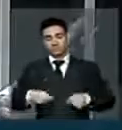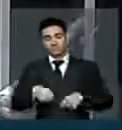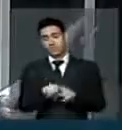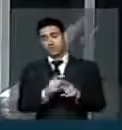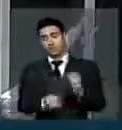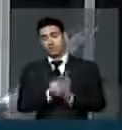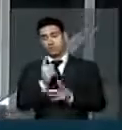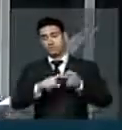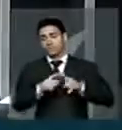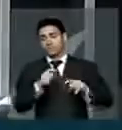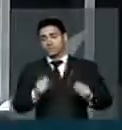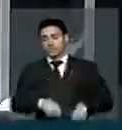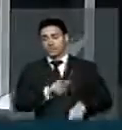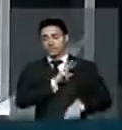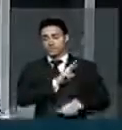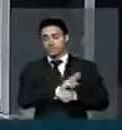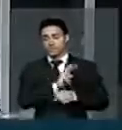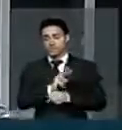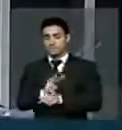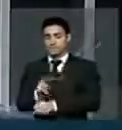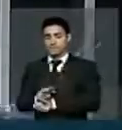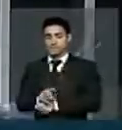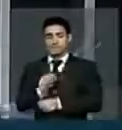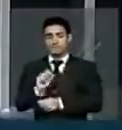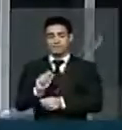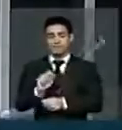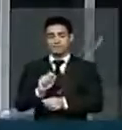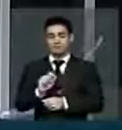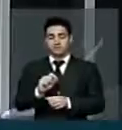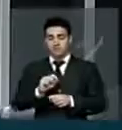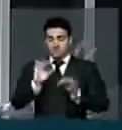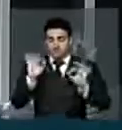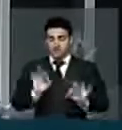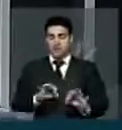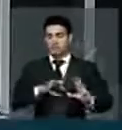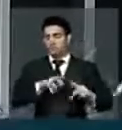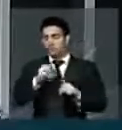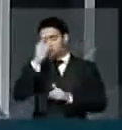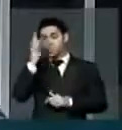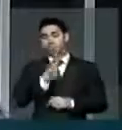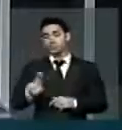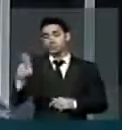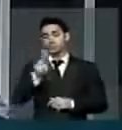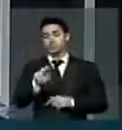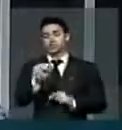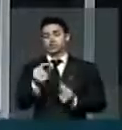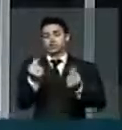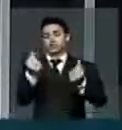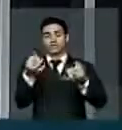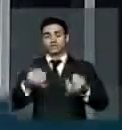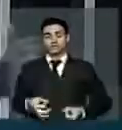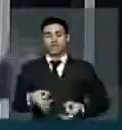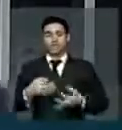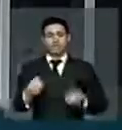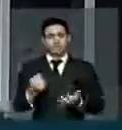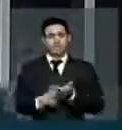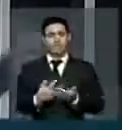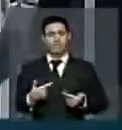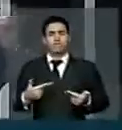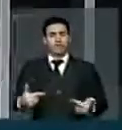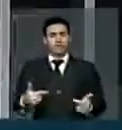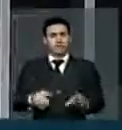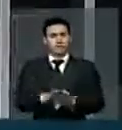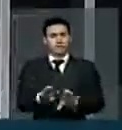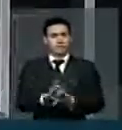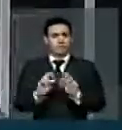que possibilitem fiscalizar com rigor a sua completa aplicação. Devemos ainda lutar, volto a repetir